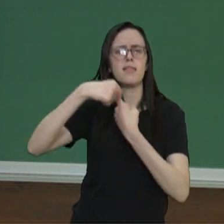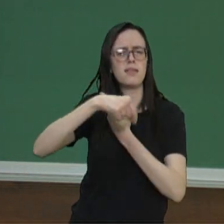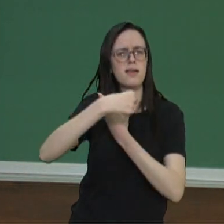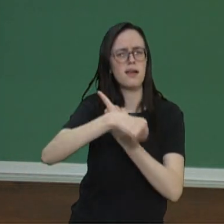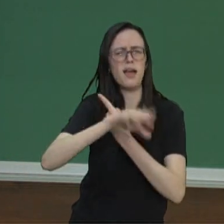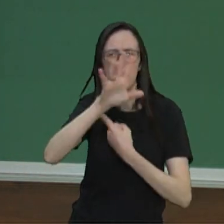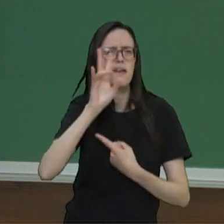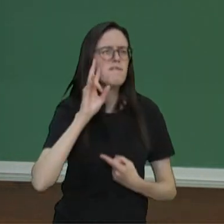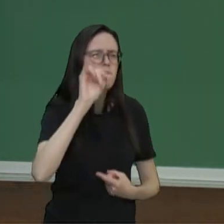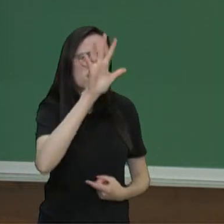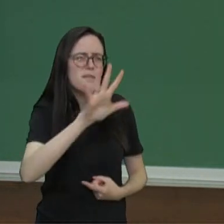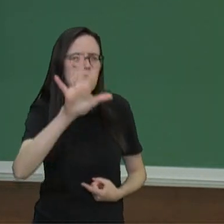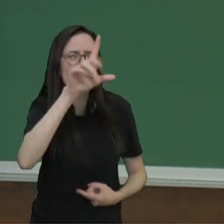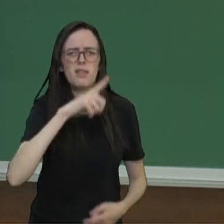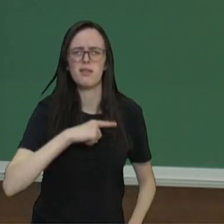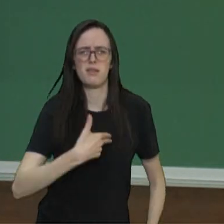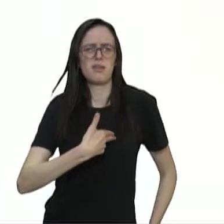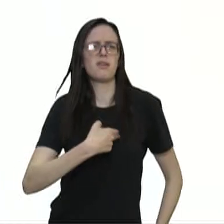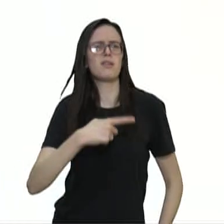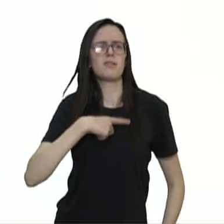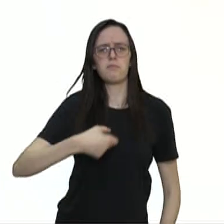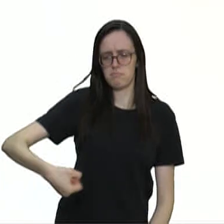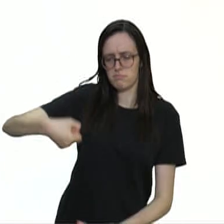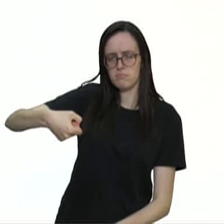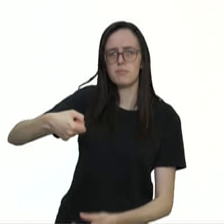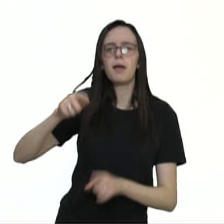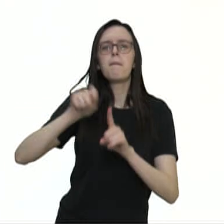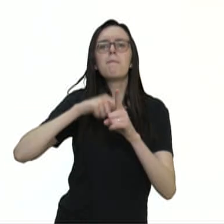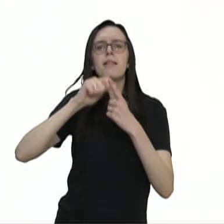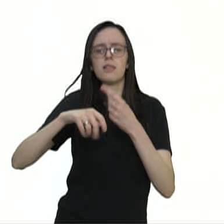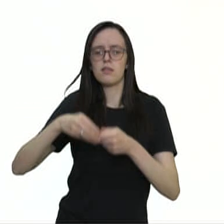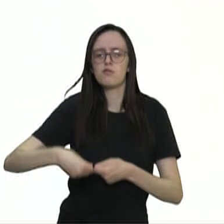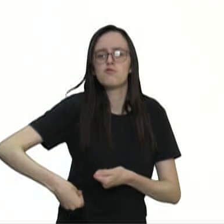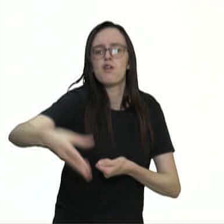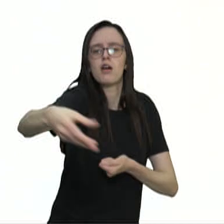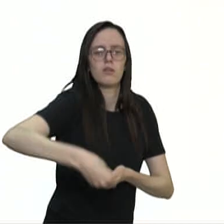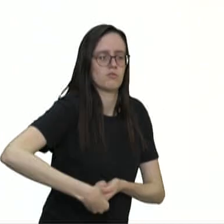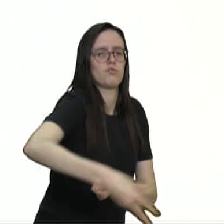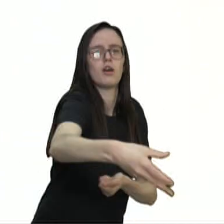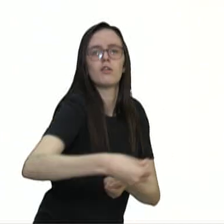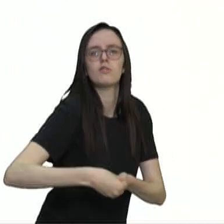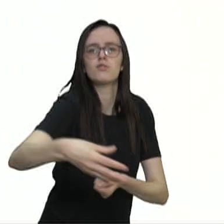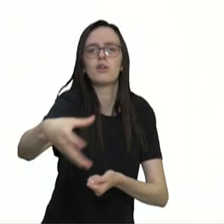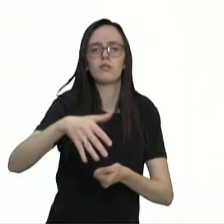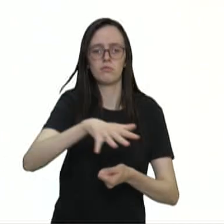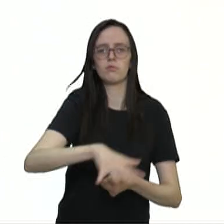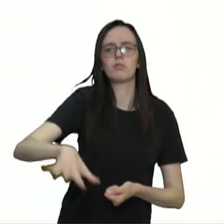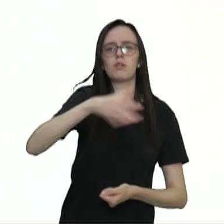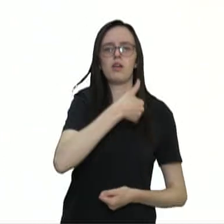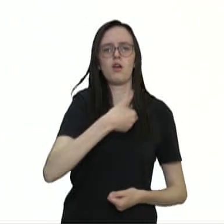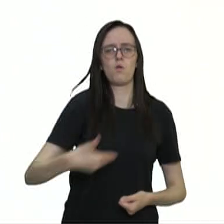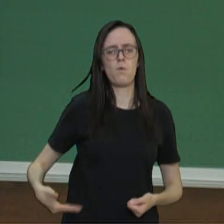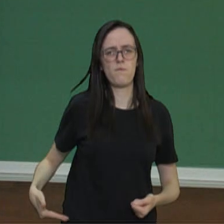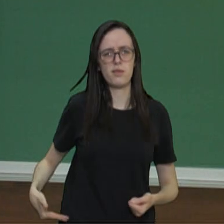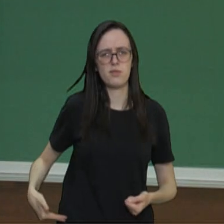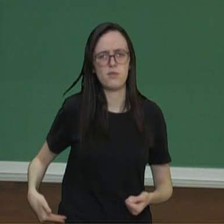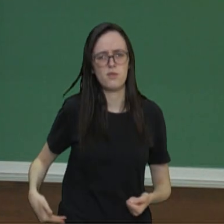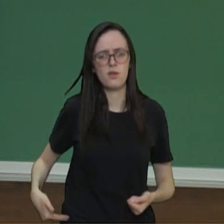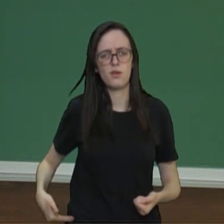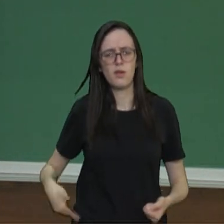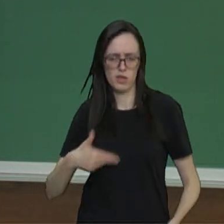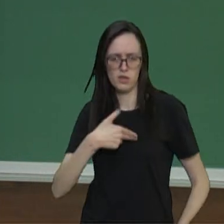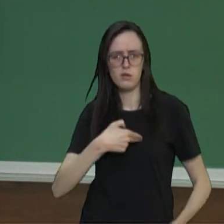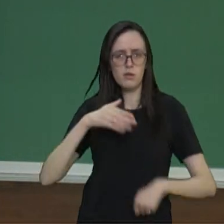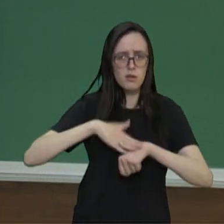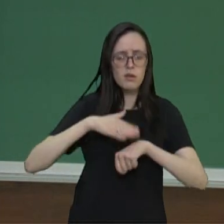que na imagem tem o Getúlio segurando uma cesta e espalhando cascas de banana na frente do Palácio do Governo. Então, o Getúlio